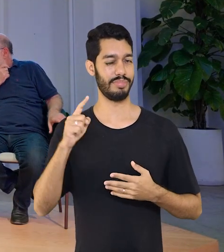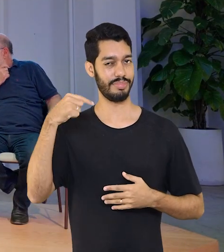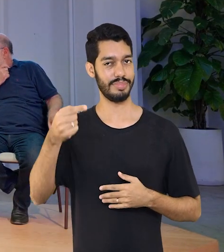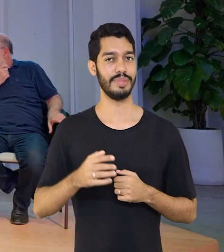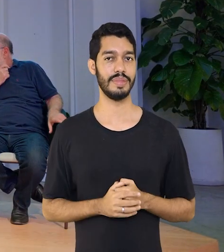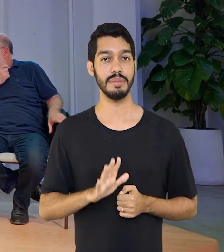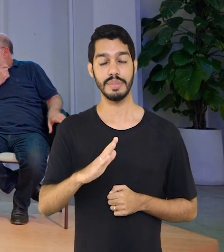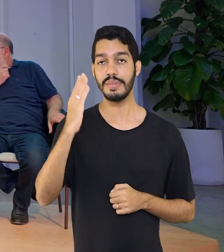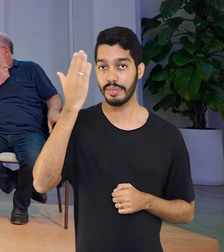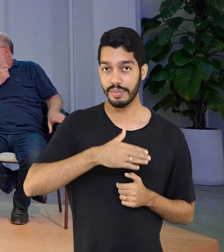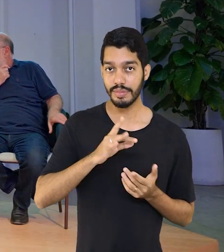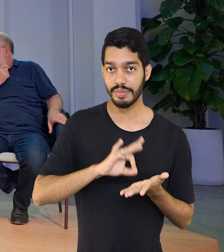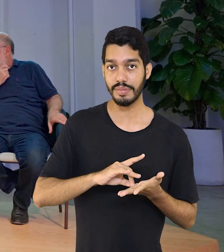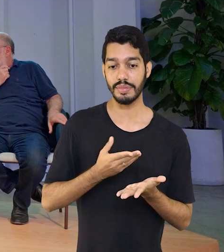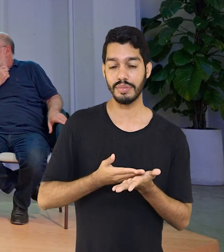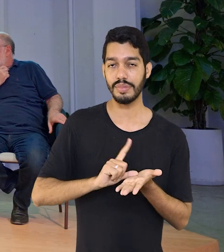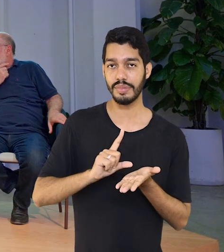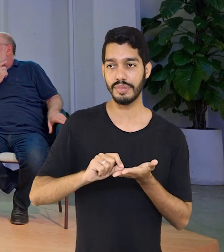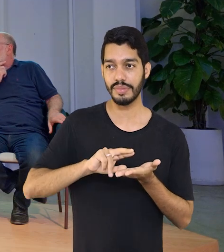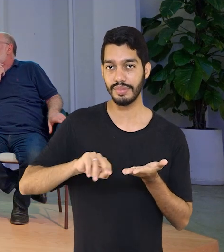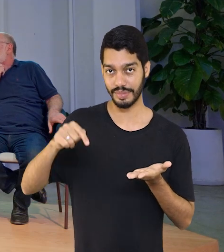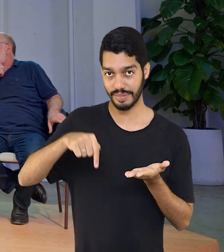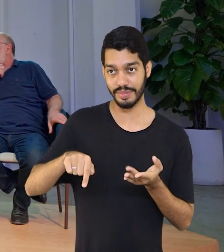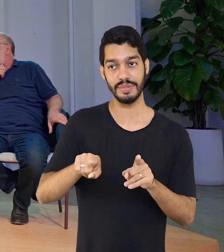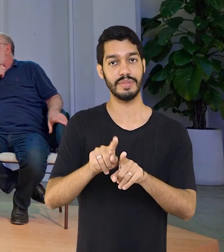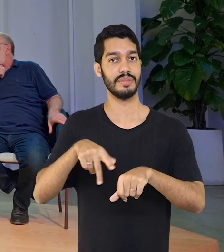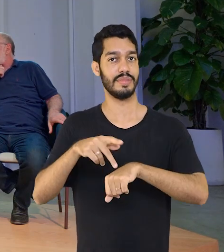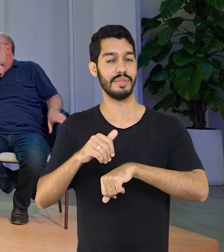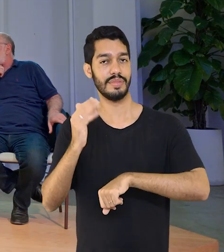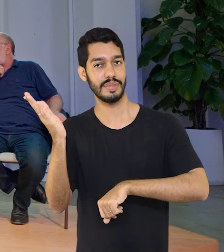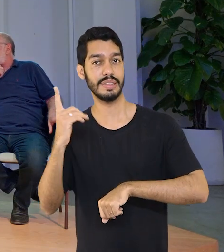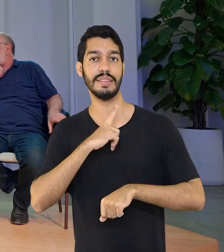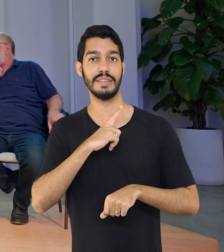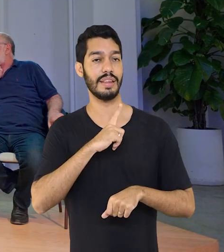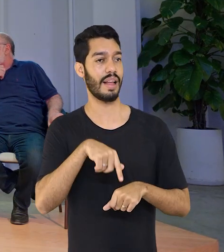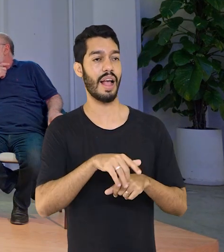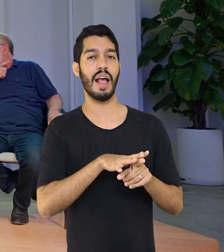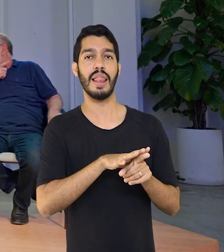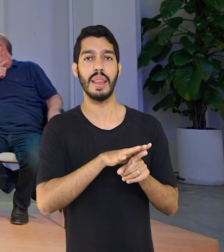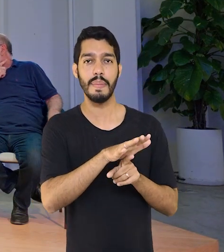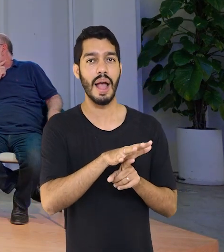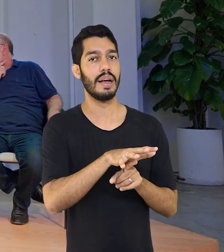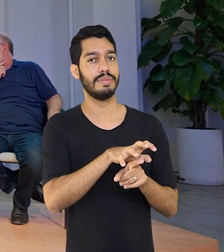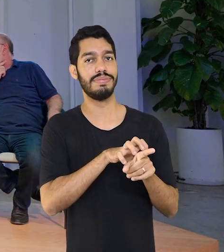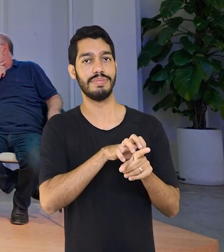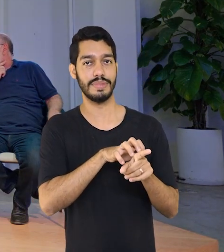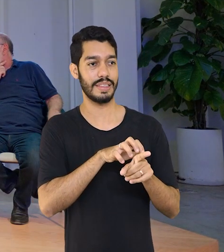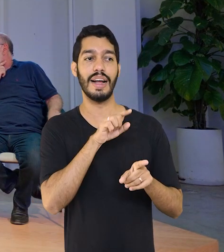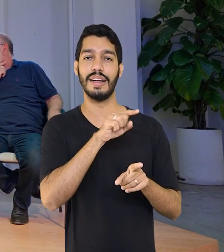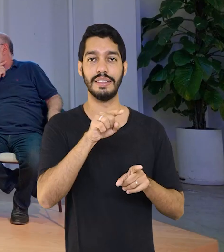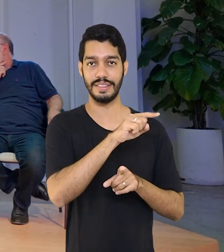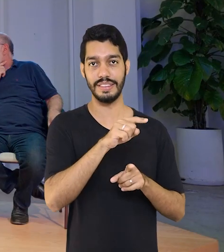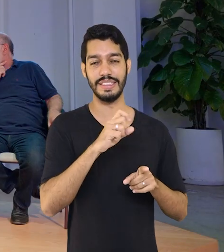provado cientificamente, dos poucos estudos que tem, tanto aqui quanto lá fora, é que existe uma demanda reprimida absurda pelo transporte público. A